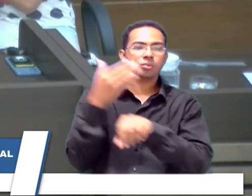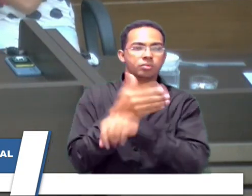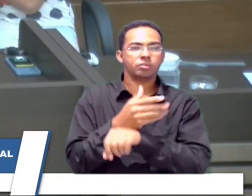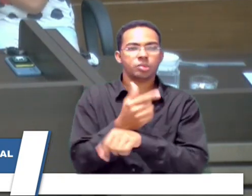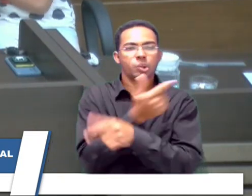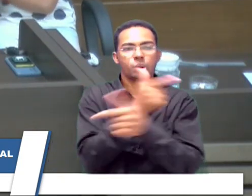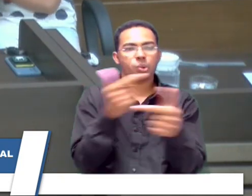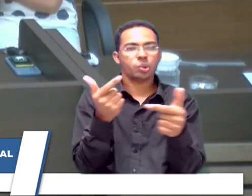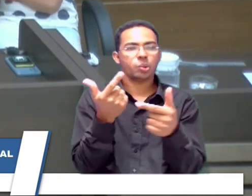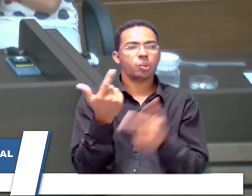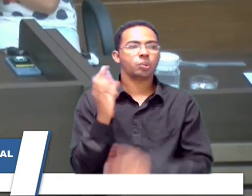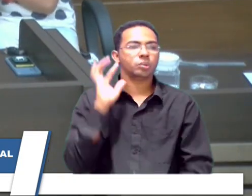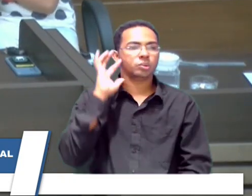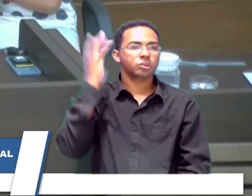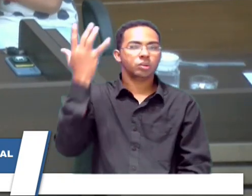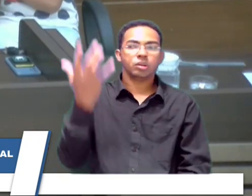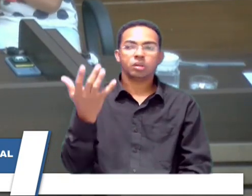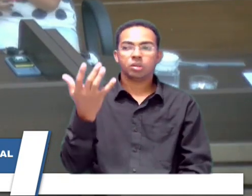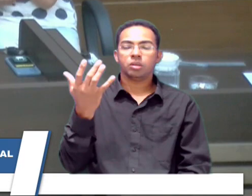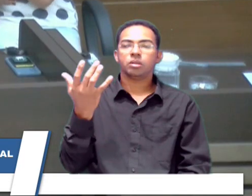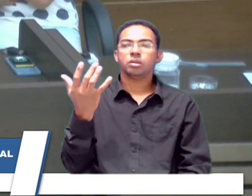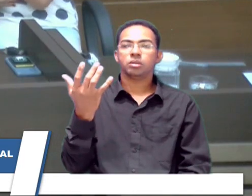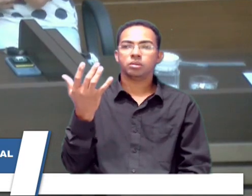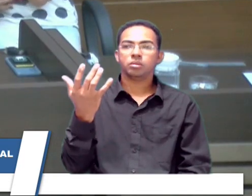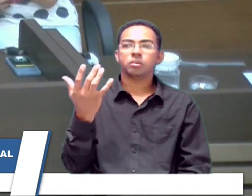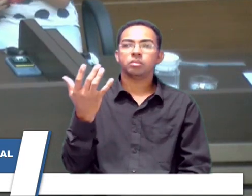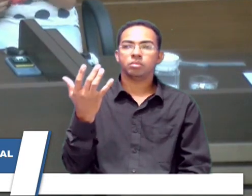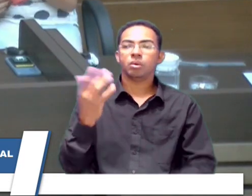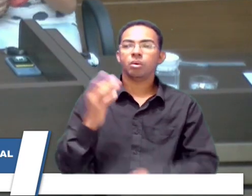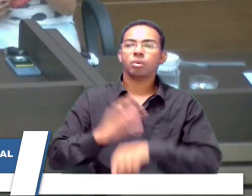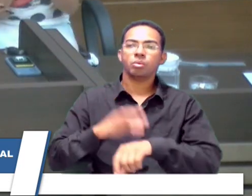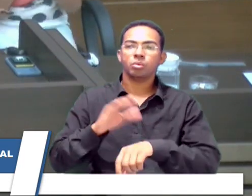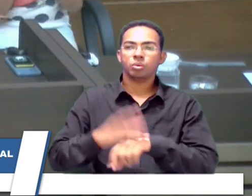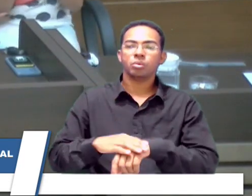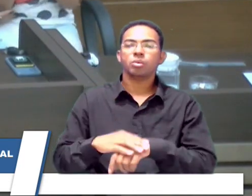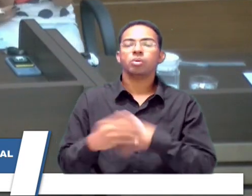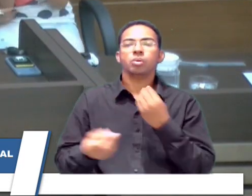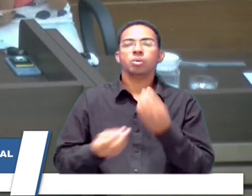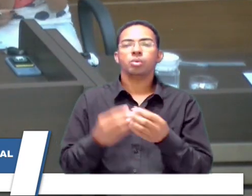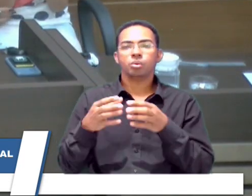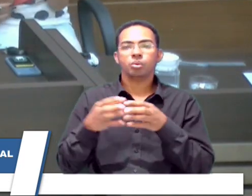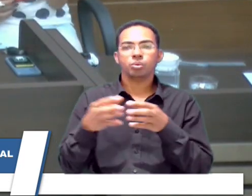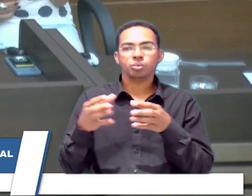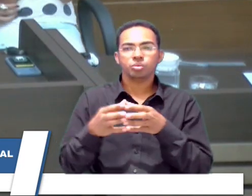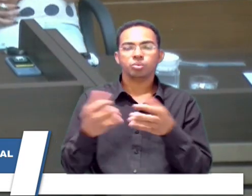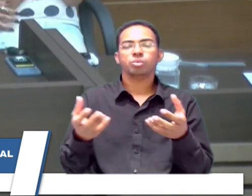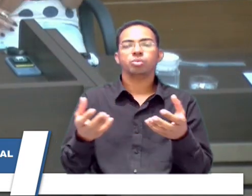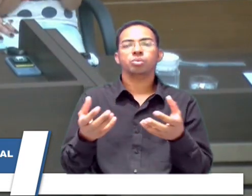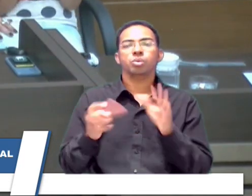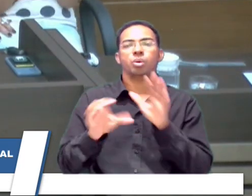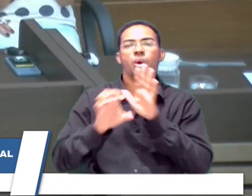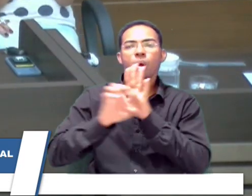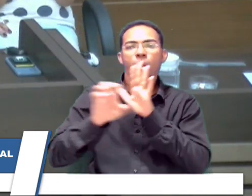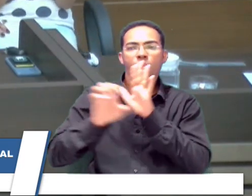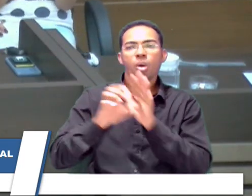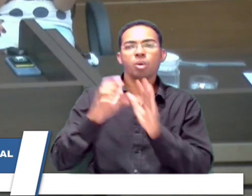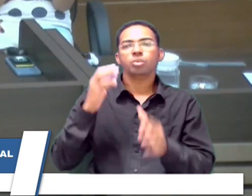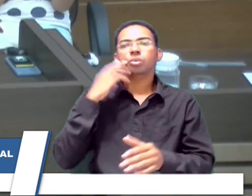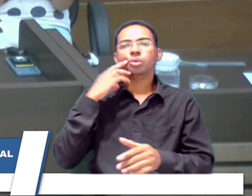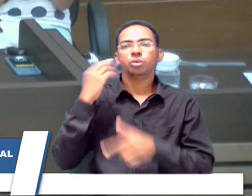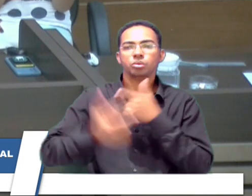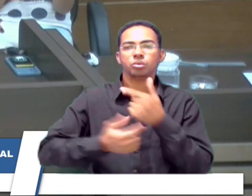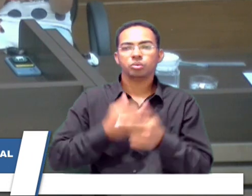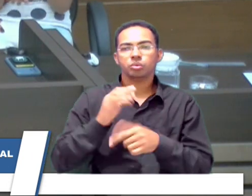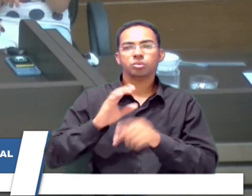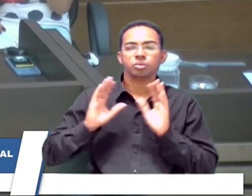outra solução. Então, o nosso estatuto da Flor da Vida, a nossa consciência, o nosso trabalho vai